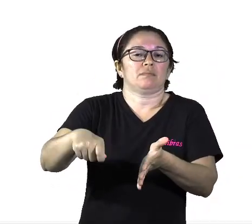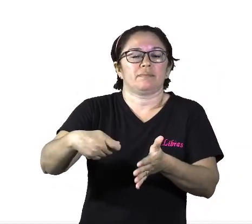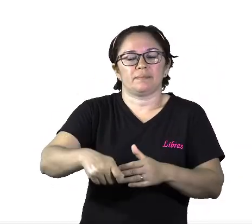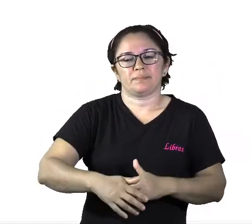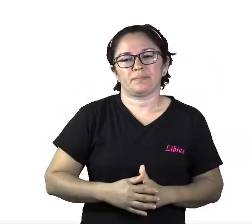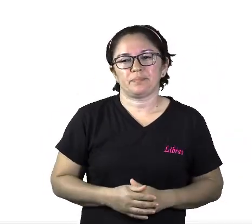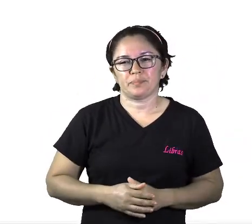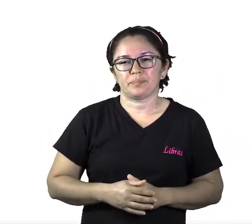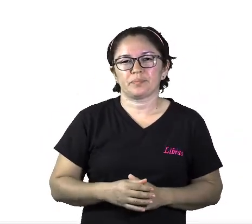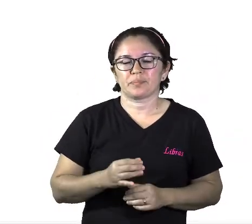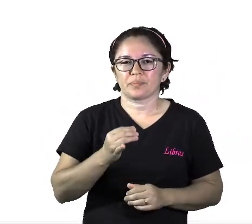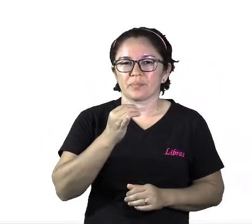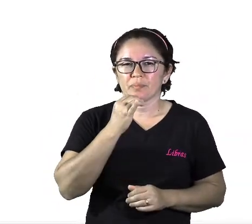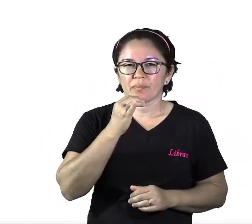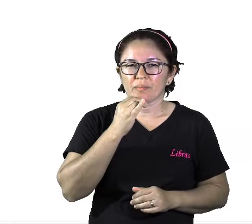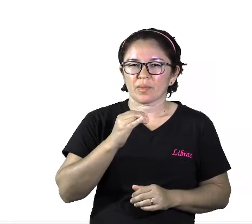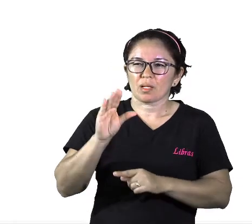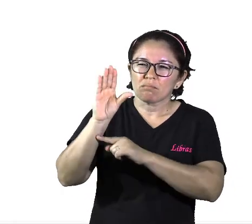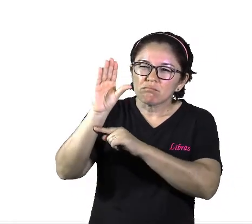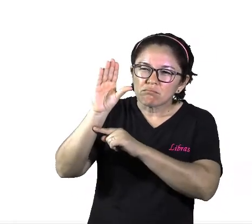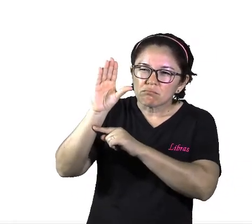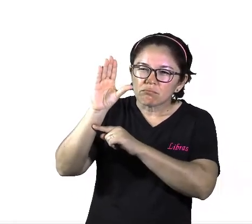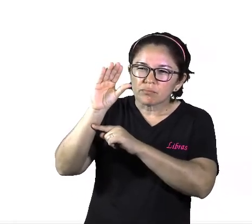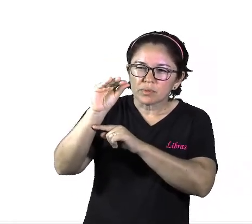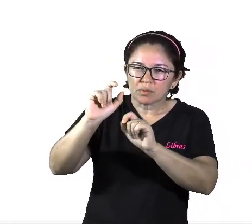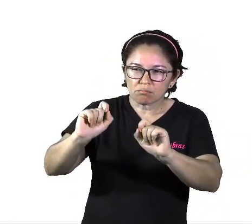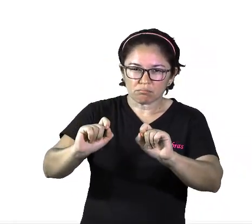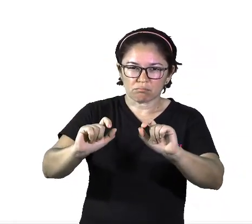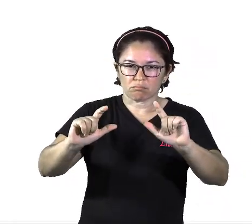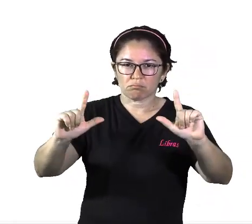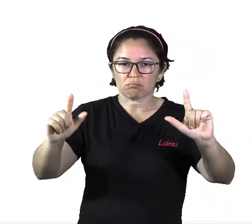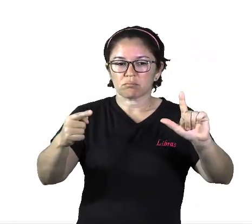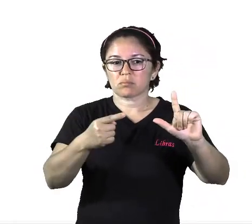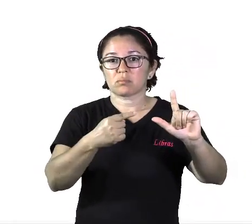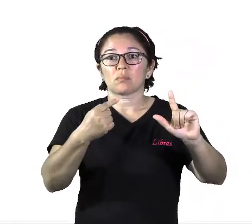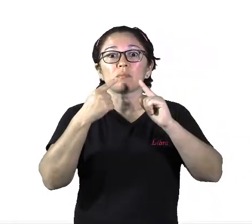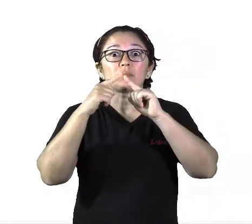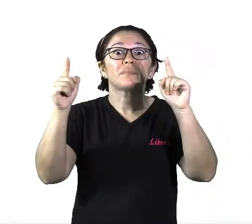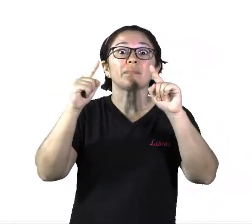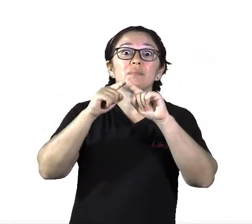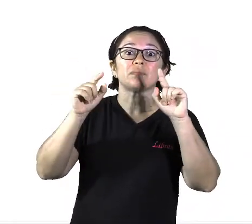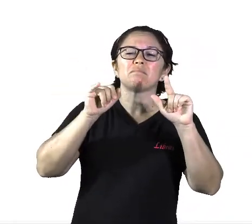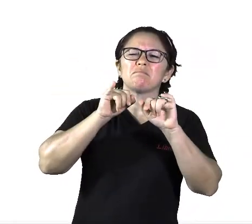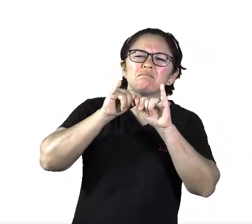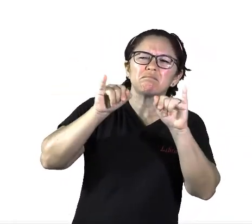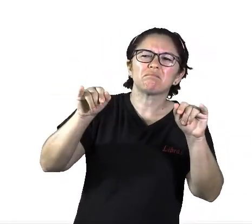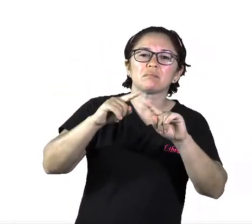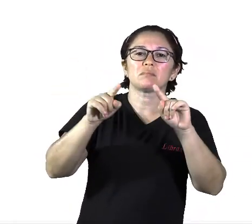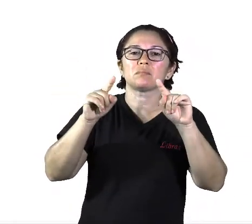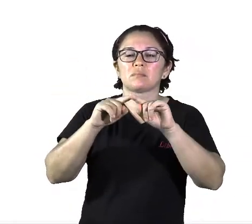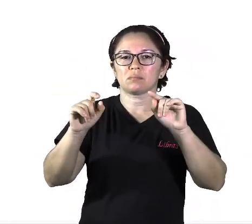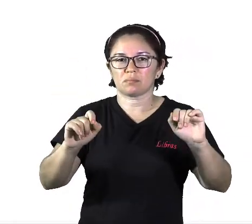foto denúncia, número 1, do tema número 1, temos lá, pare,